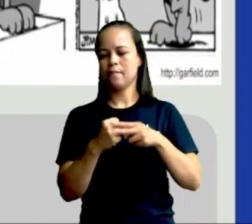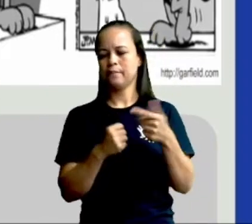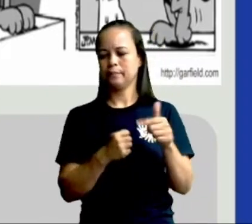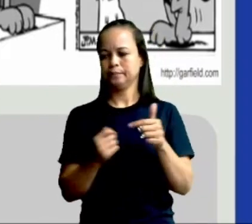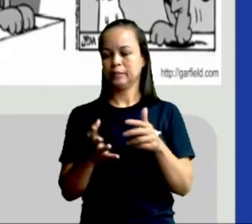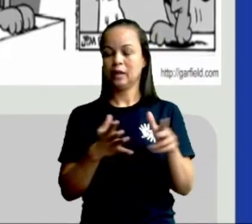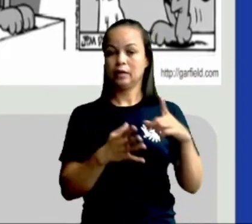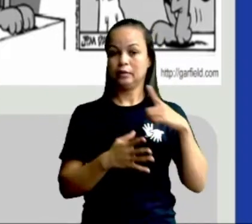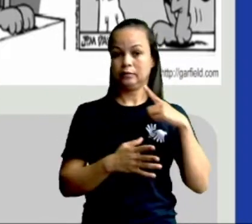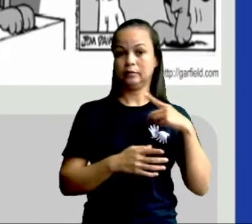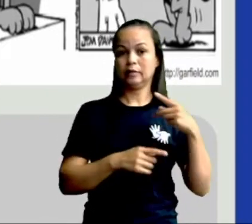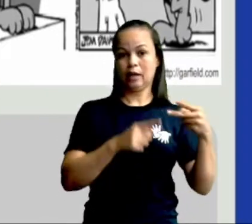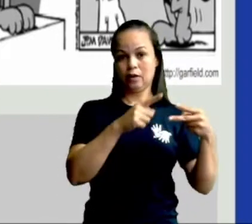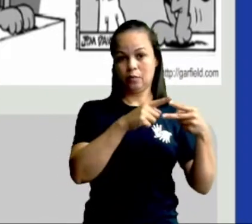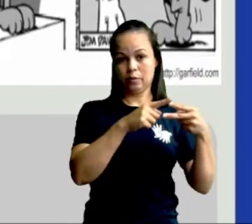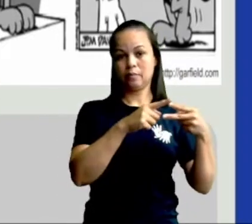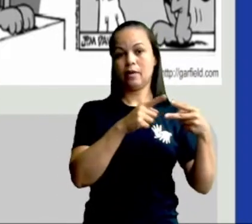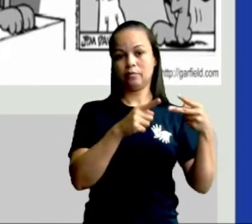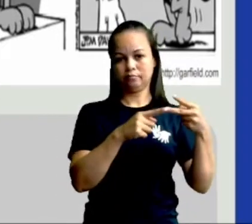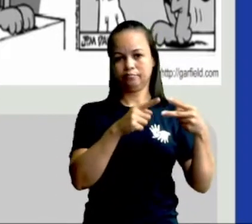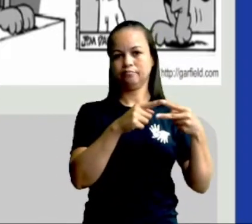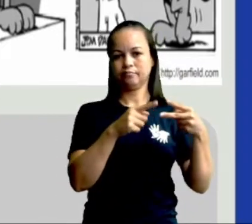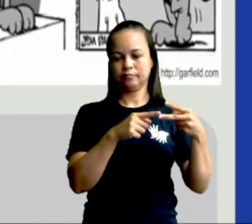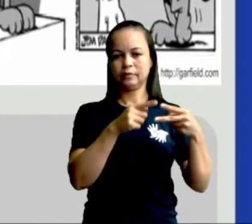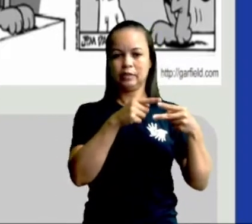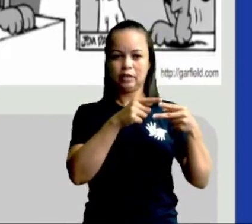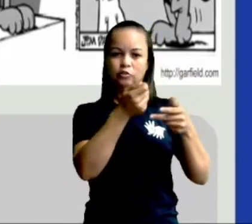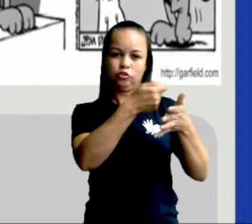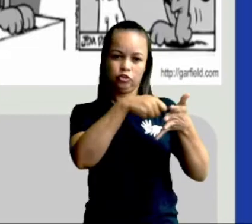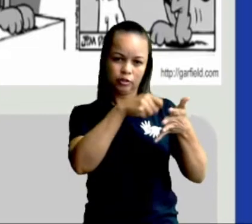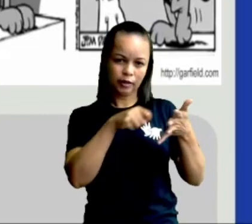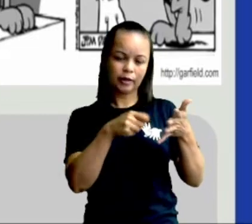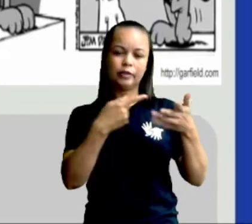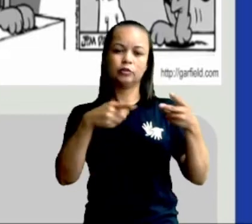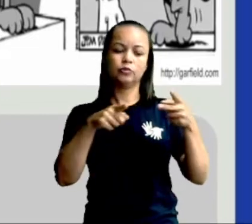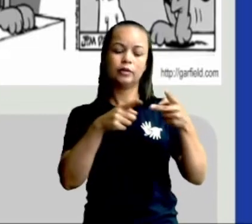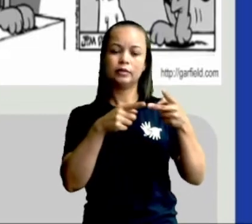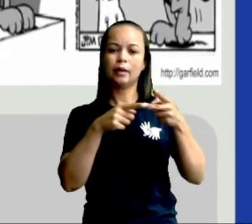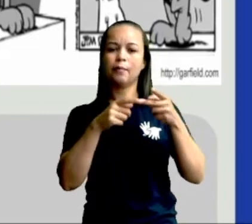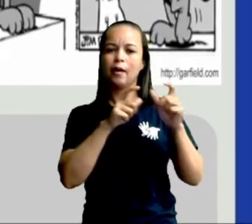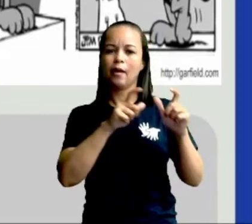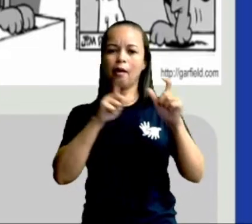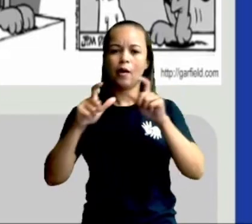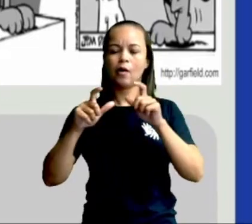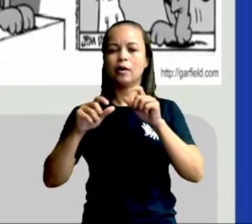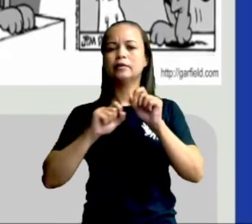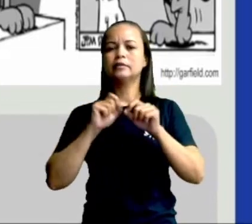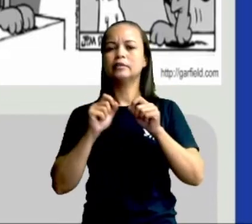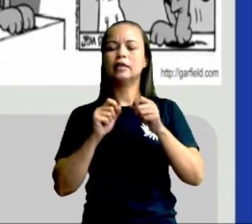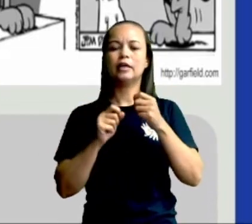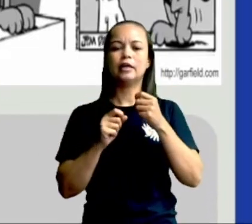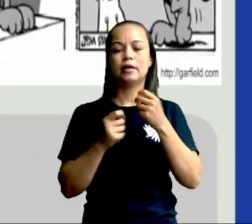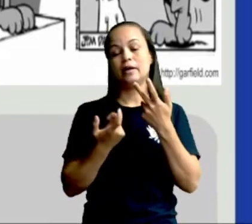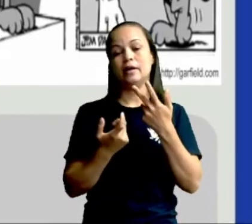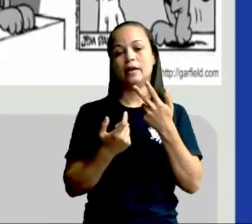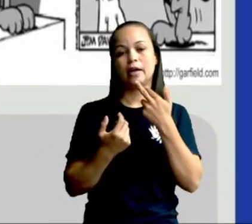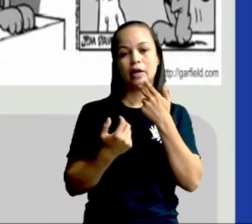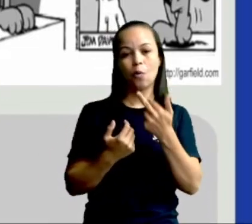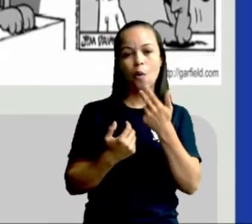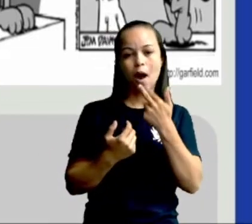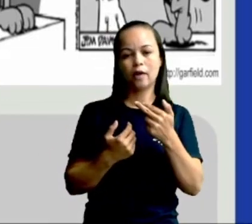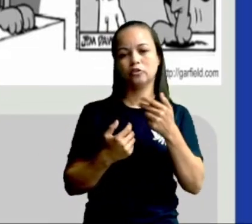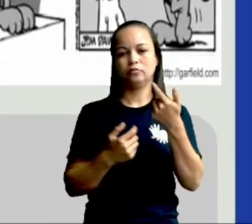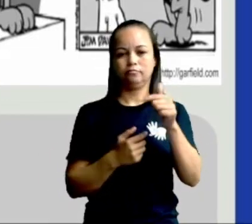o primeiro e o último, com algo escrito além da imagem, e temos também o do meio, que é chamado de linguagem não verbal. Mas nem